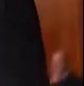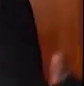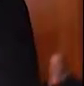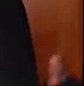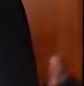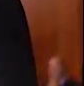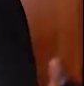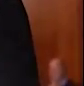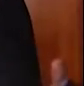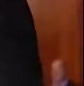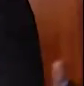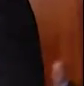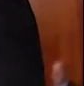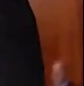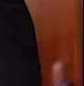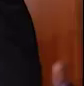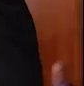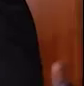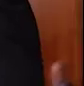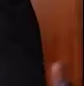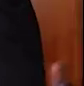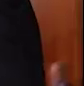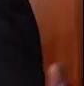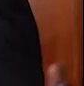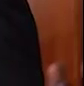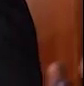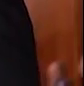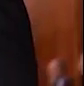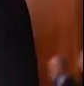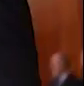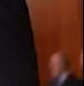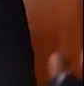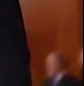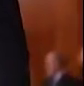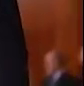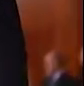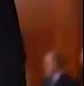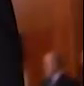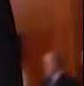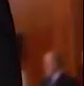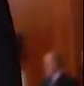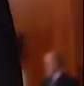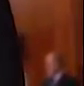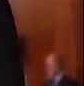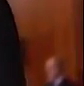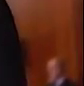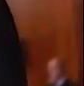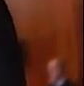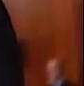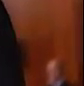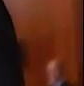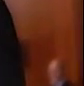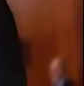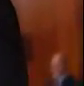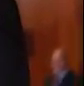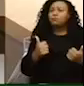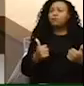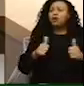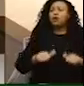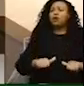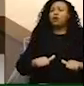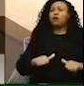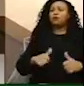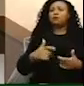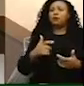Lutamos por causas perdidas, como parece ser essa, porque sabemos que nossa derrota